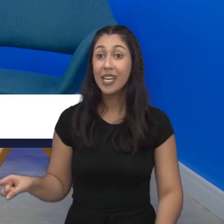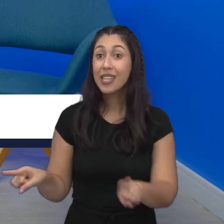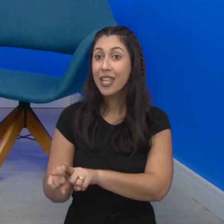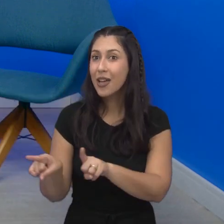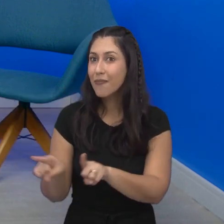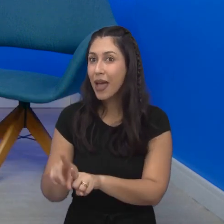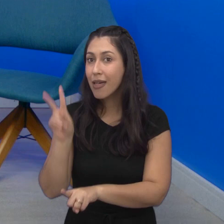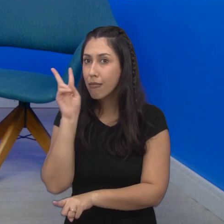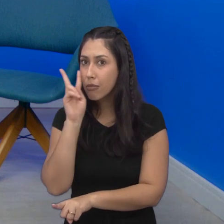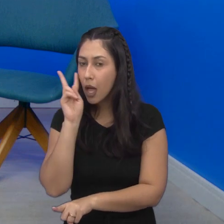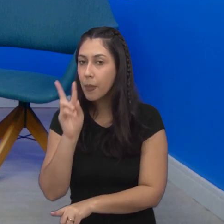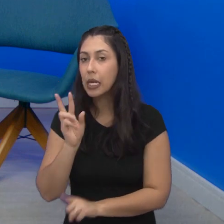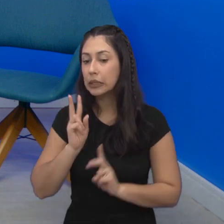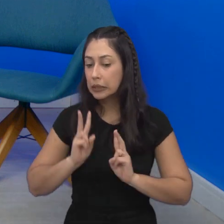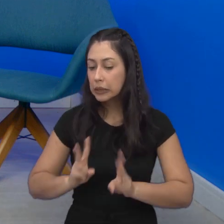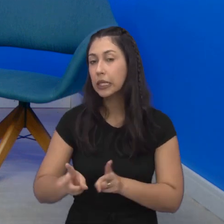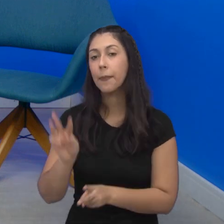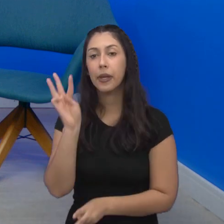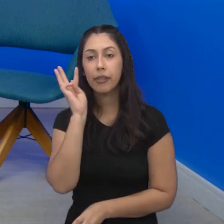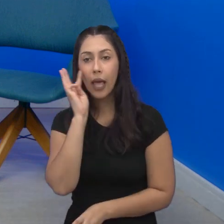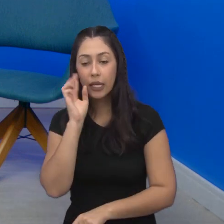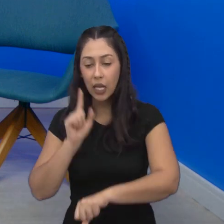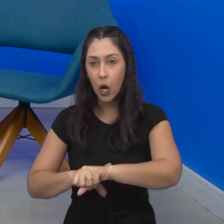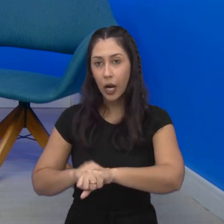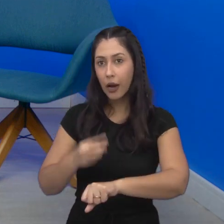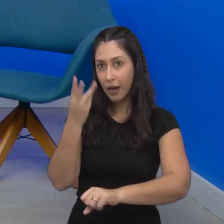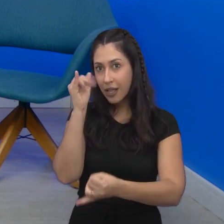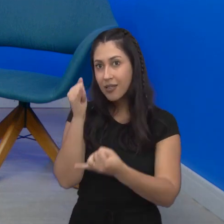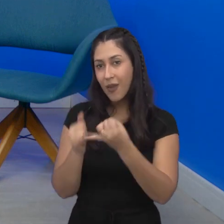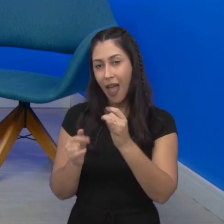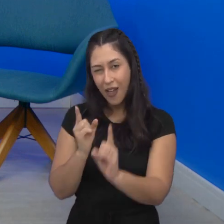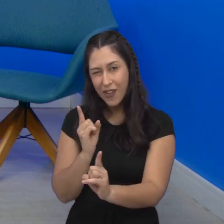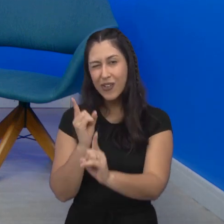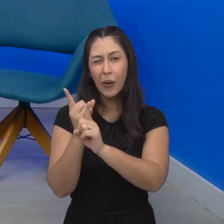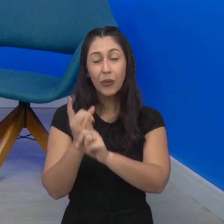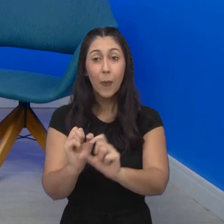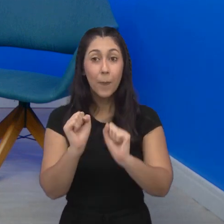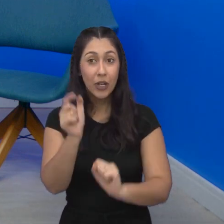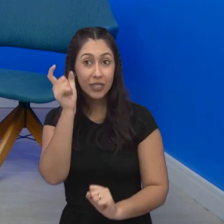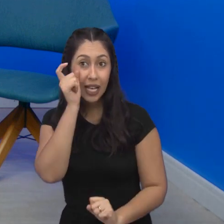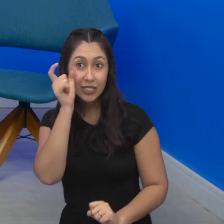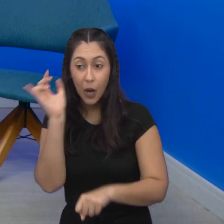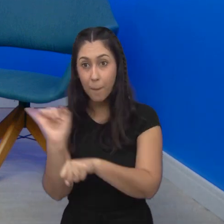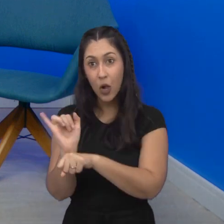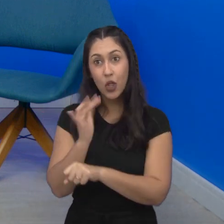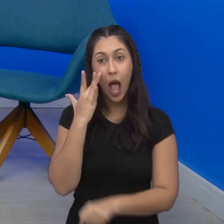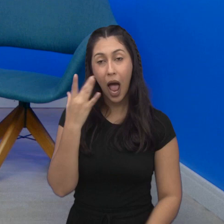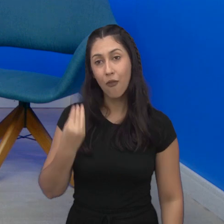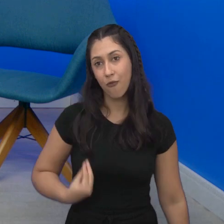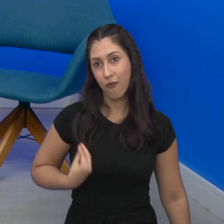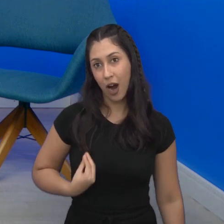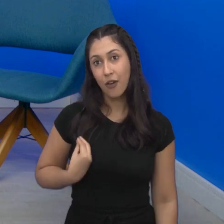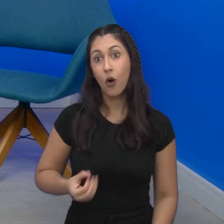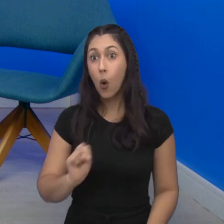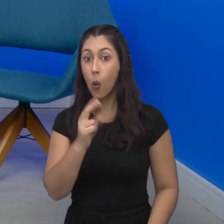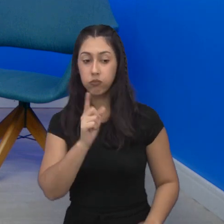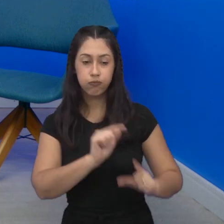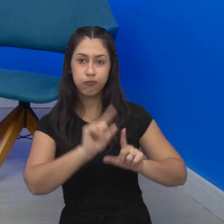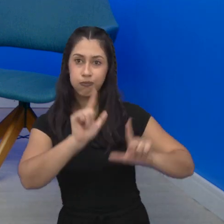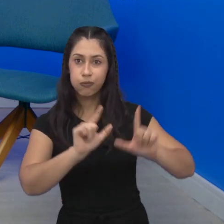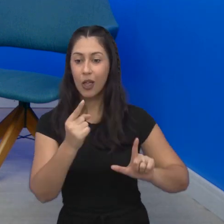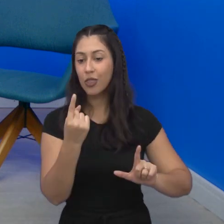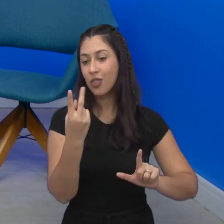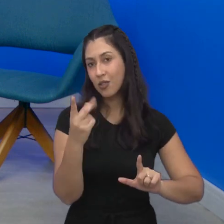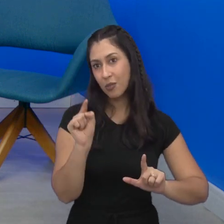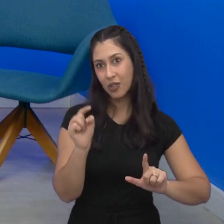@tvcâmara-sjc. E nós temos um encontro marcado aqui toda terça-feira às 3h30 da tarde. Você pode acompanhar ao vivo pelo YouTube ou no canal 12.3